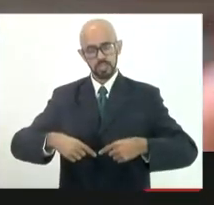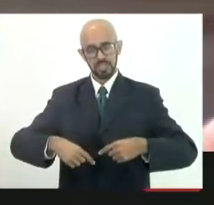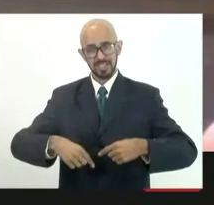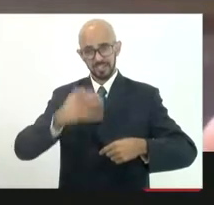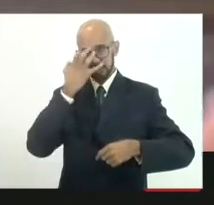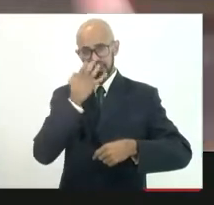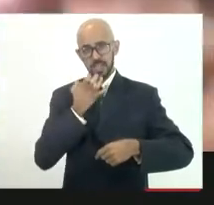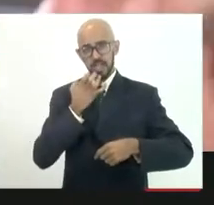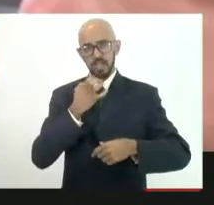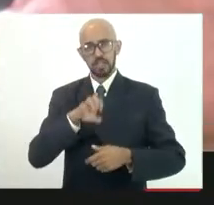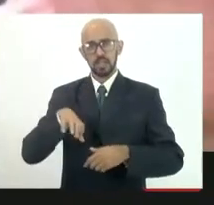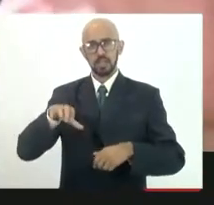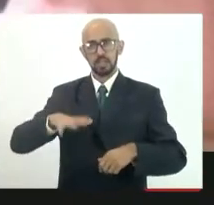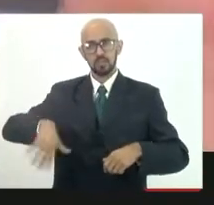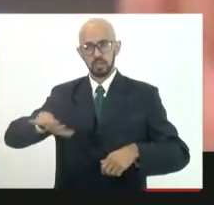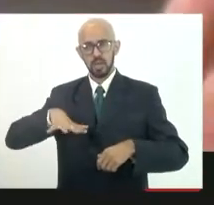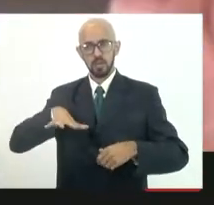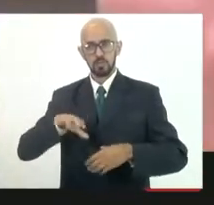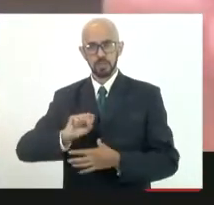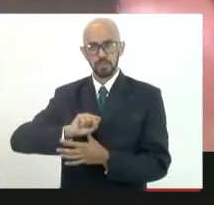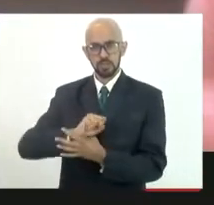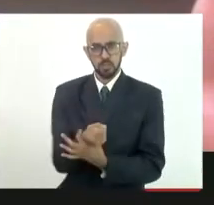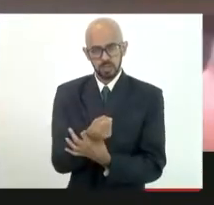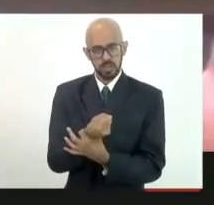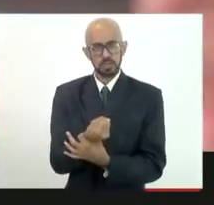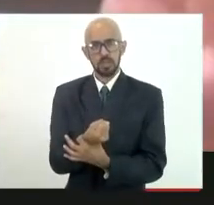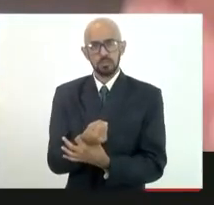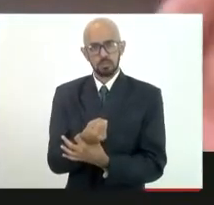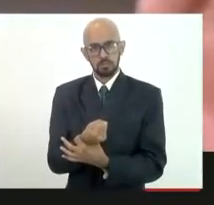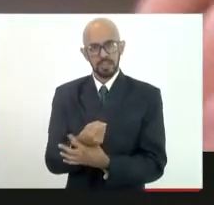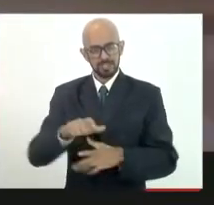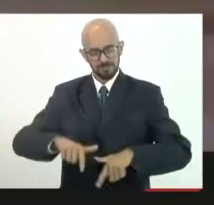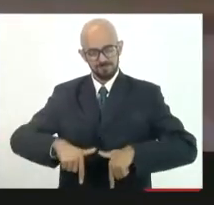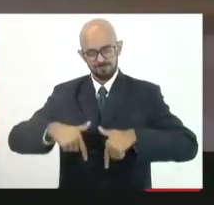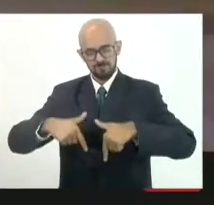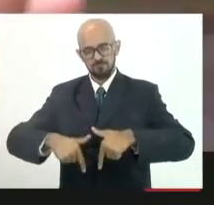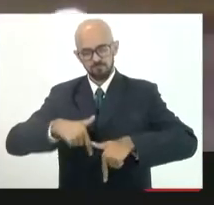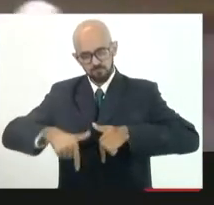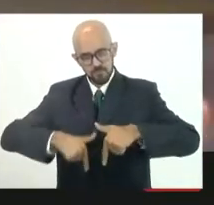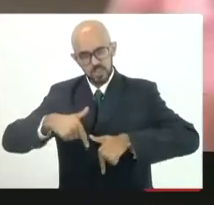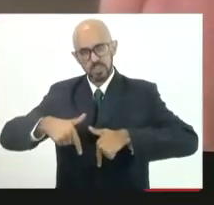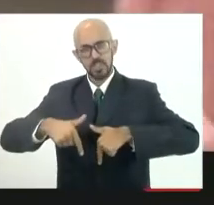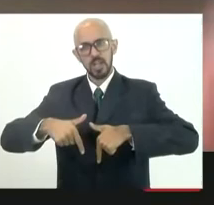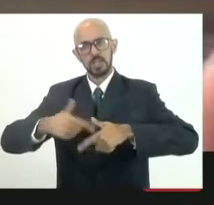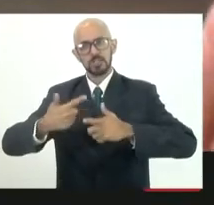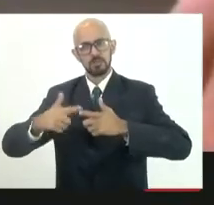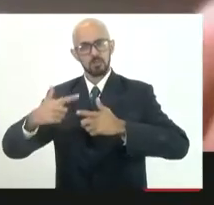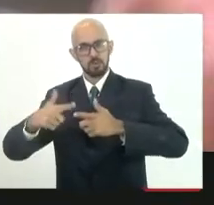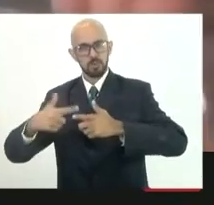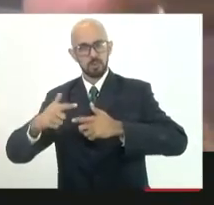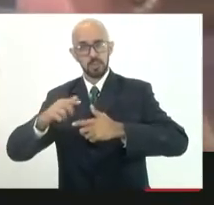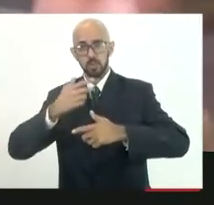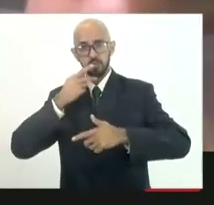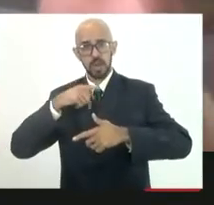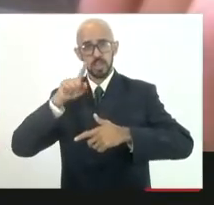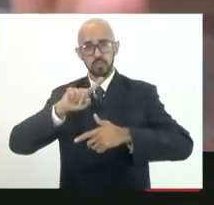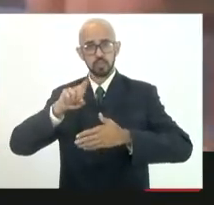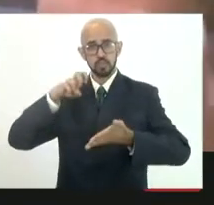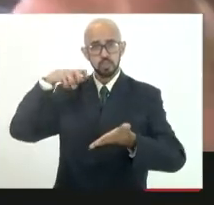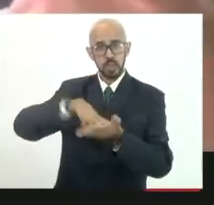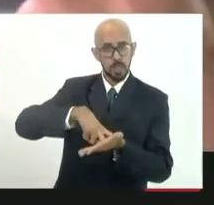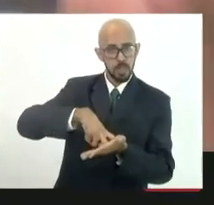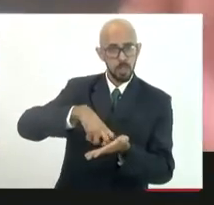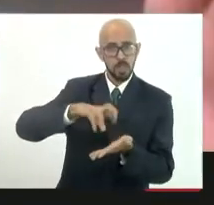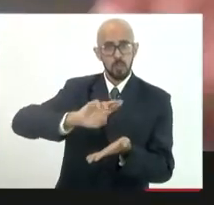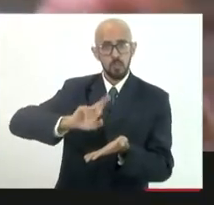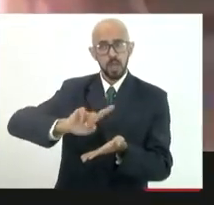da segurança de enfrentamento dessa questão. E quando eu falo disso, não estou necessariamente falando em repressão, mas estou falando em